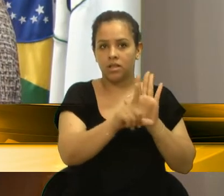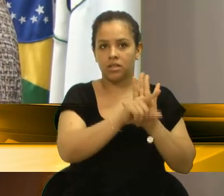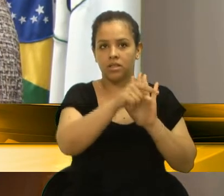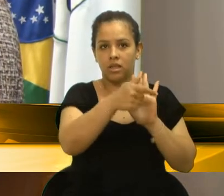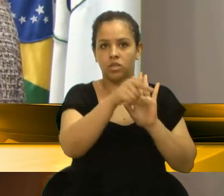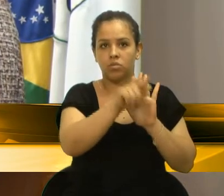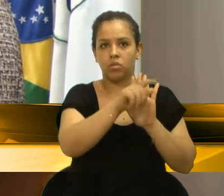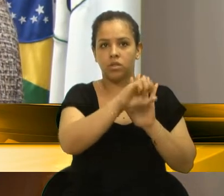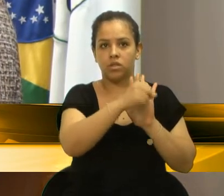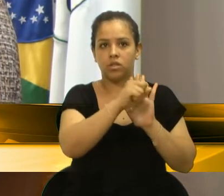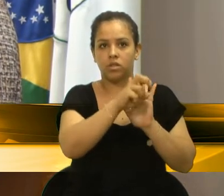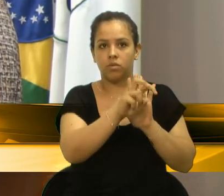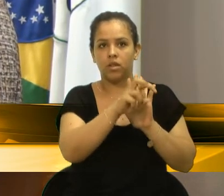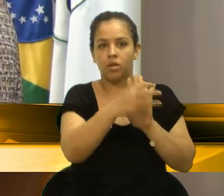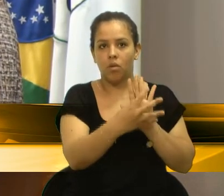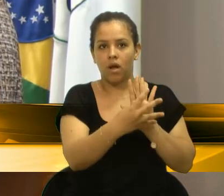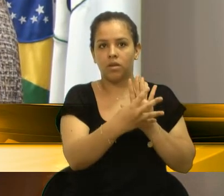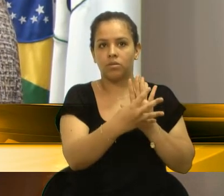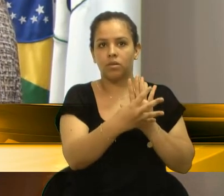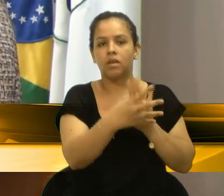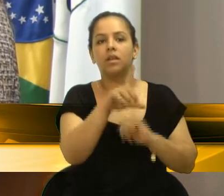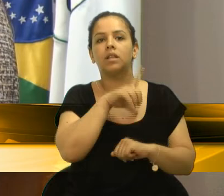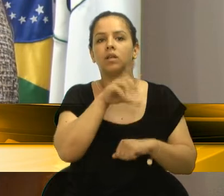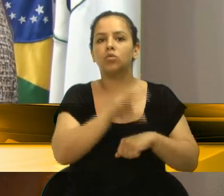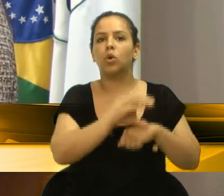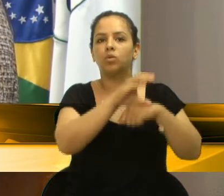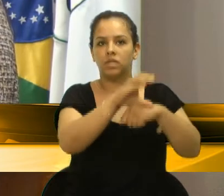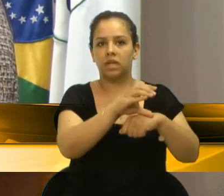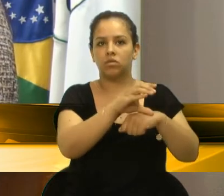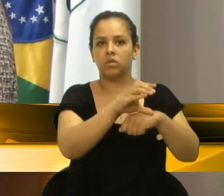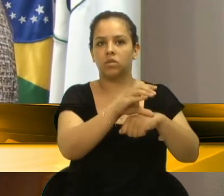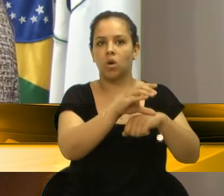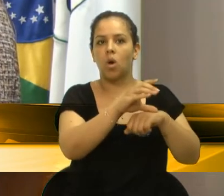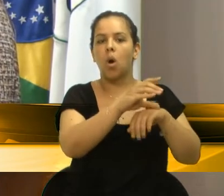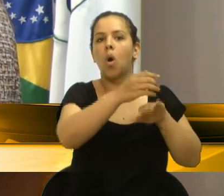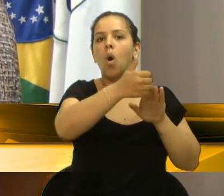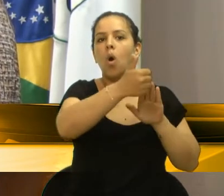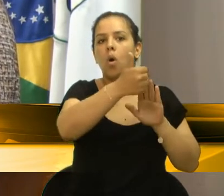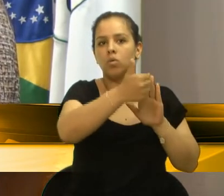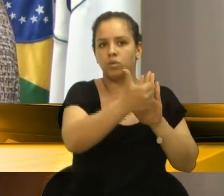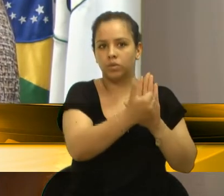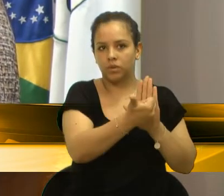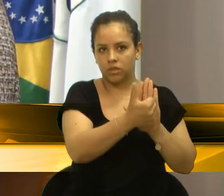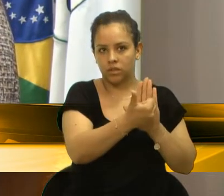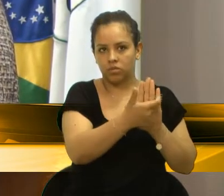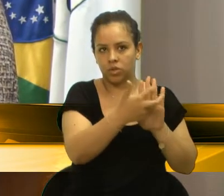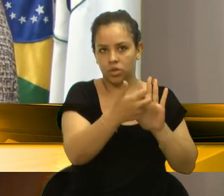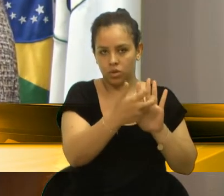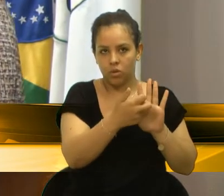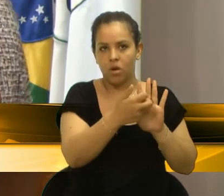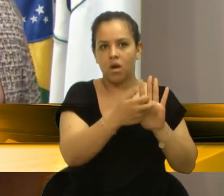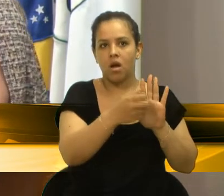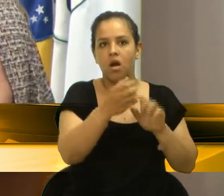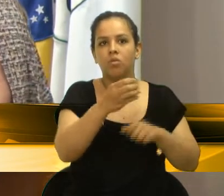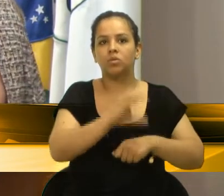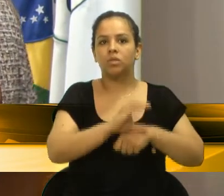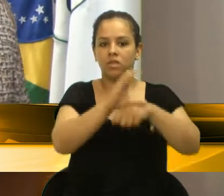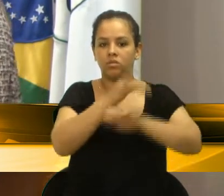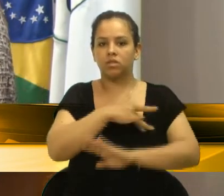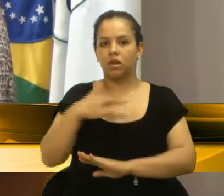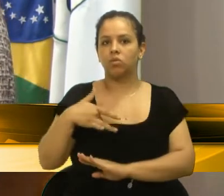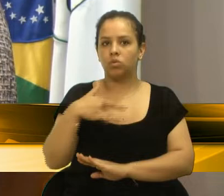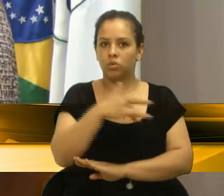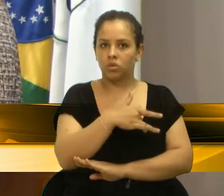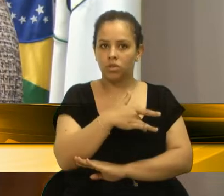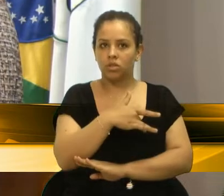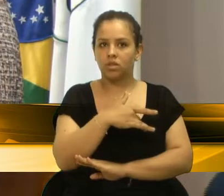7.854, que rege os conselhos. Artigo 11. Ao Conselho Municipal de Saúde, cabe, sem prejuízo